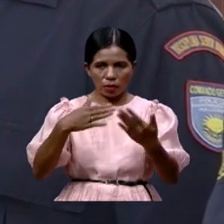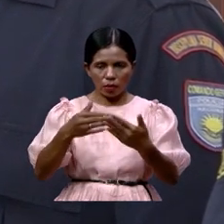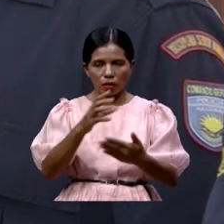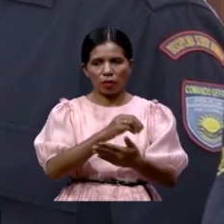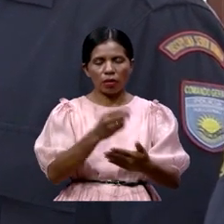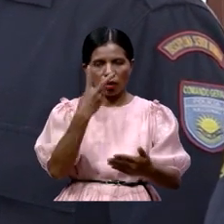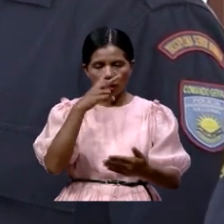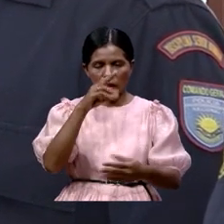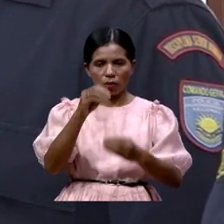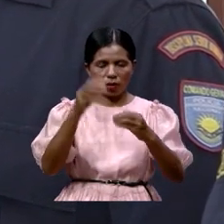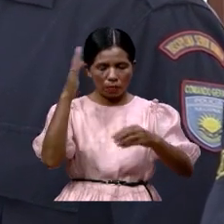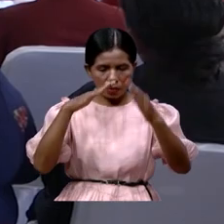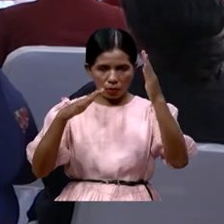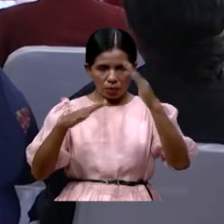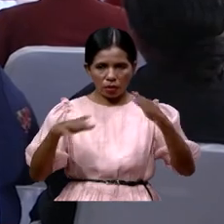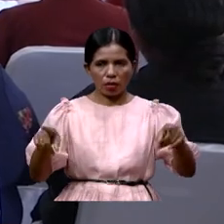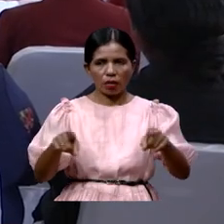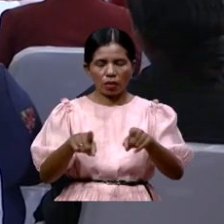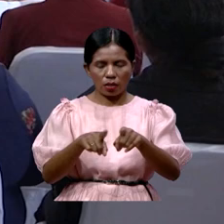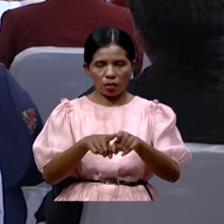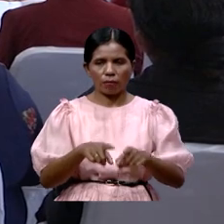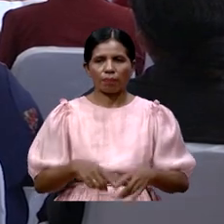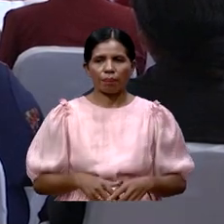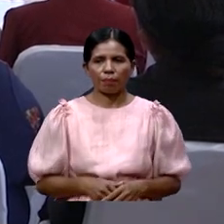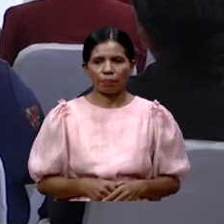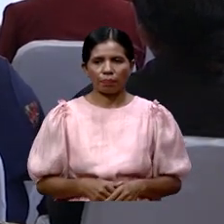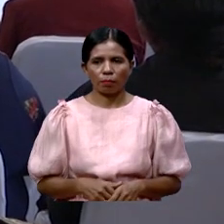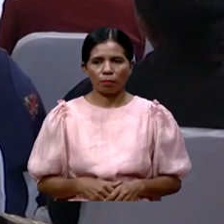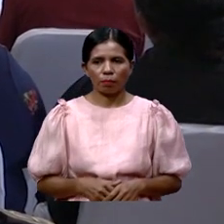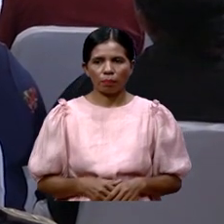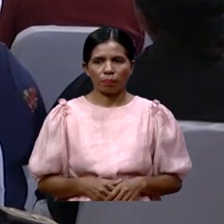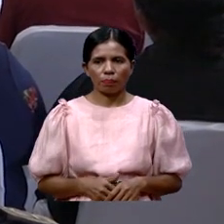resolve problema de maneira proativa. Tomás Soares, João Carlos, GMN.